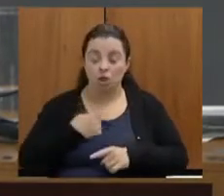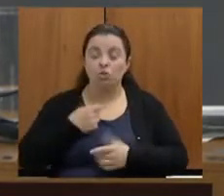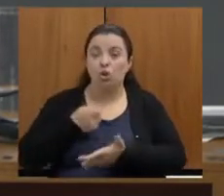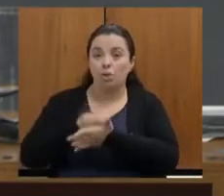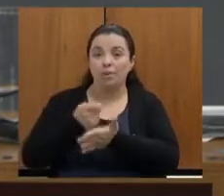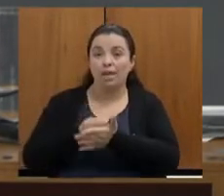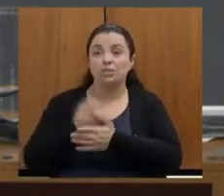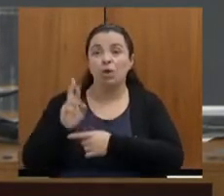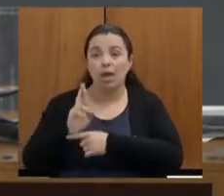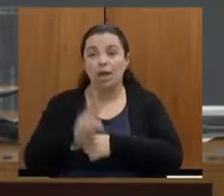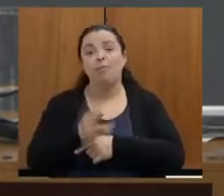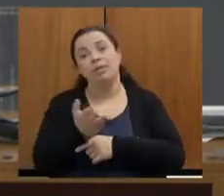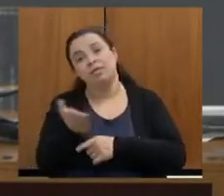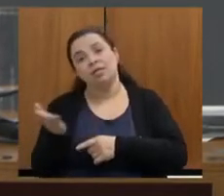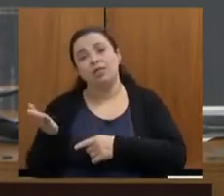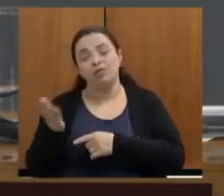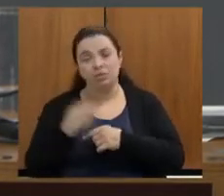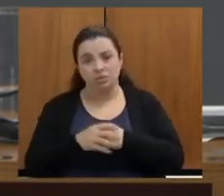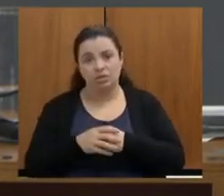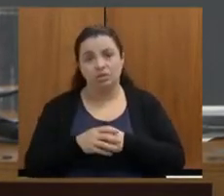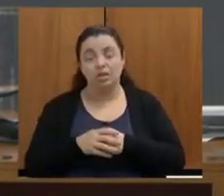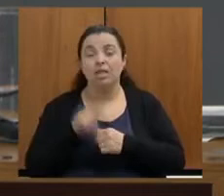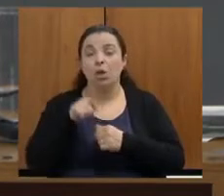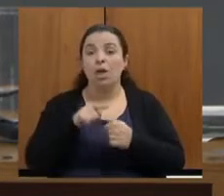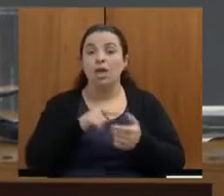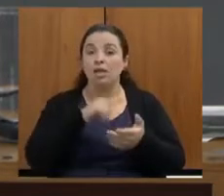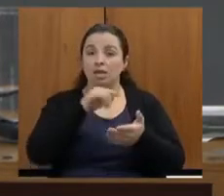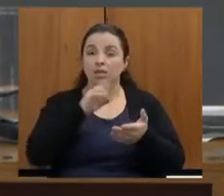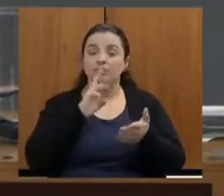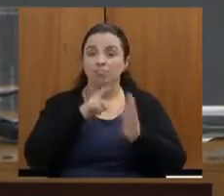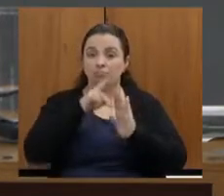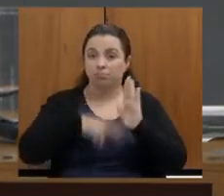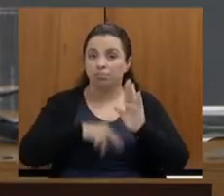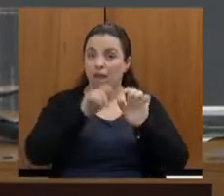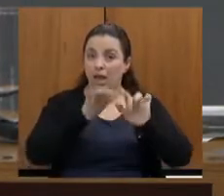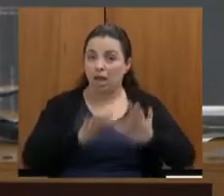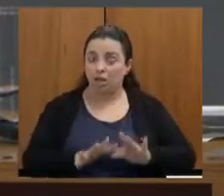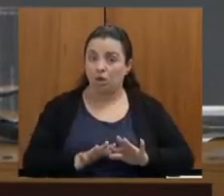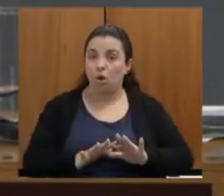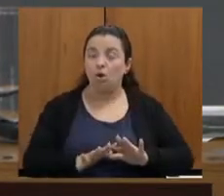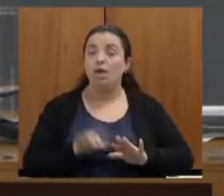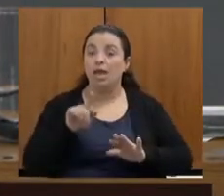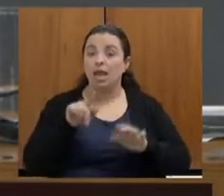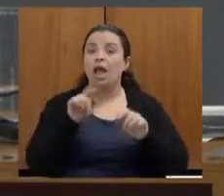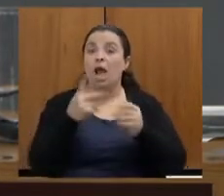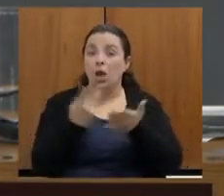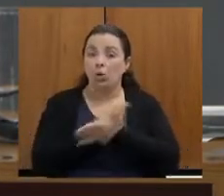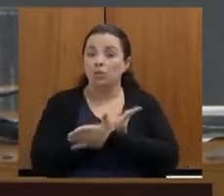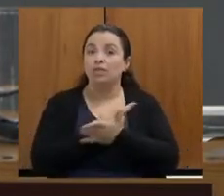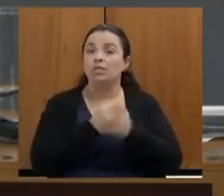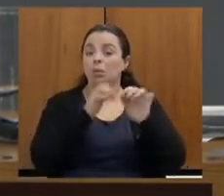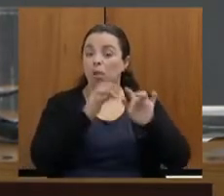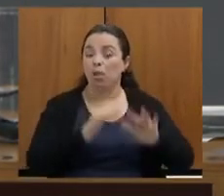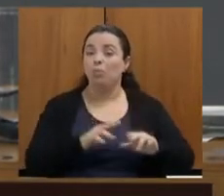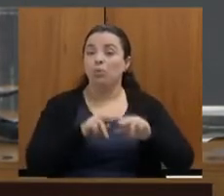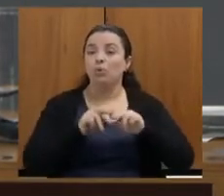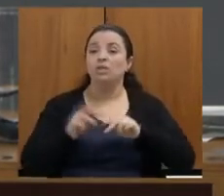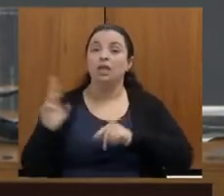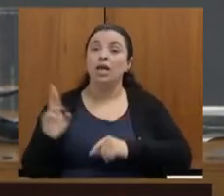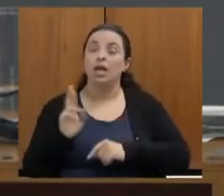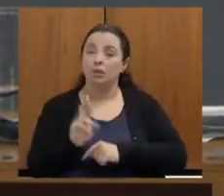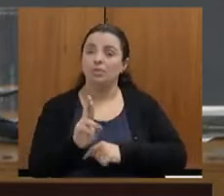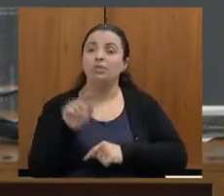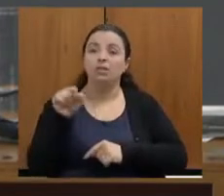Nossa representá-los então este relatório foi feita a partir da representação que nós temos de